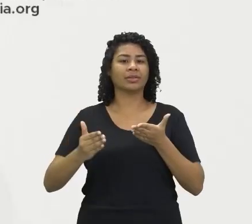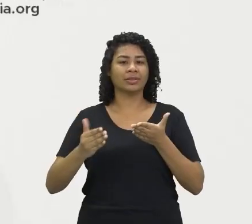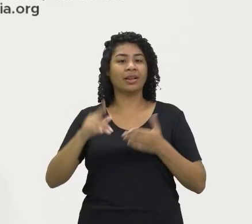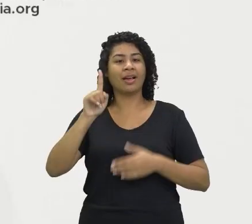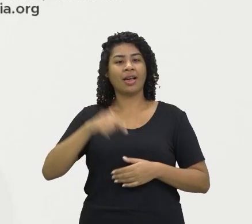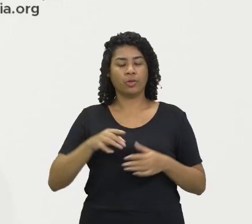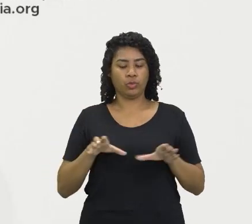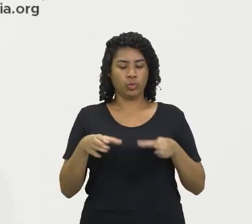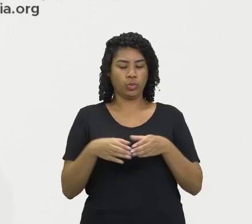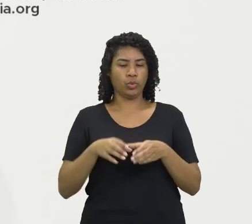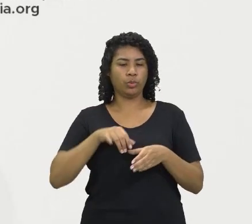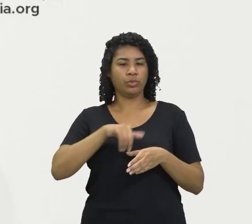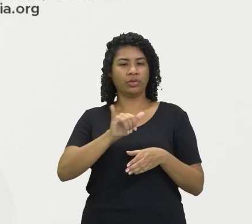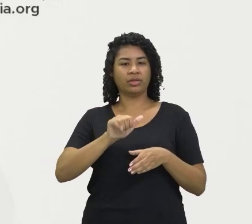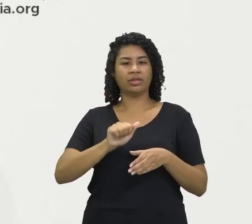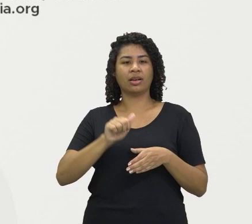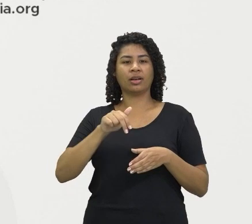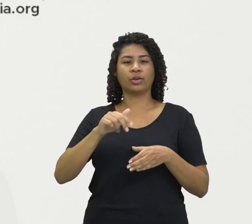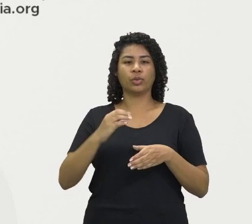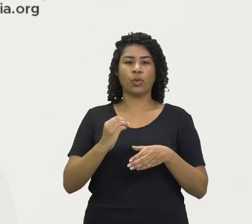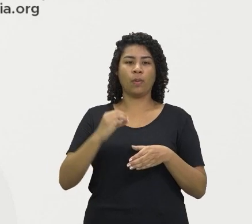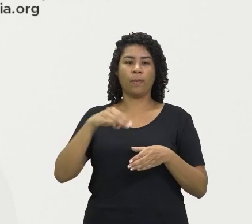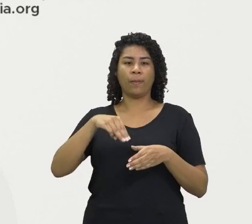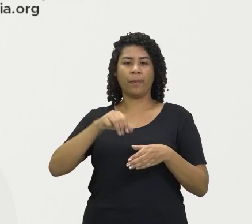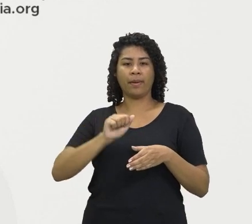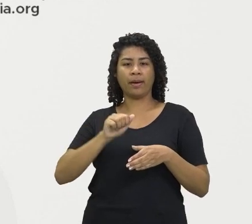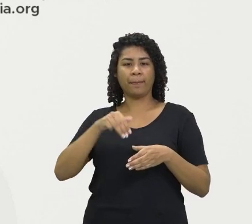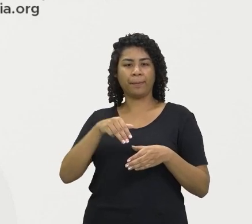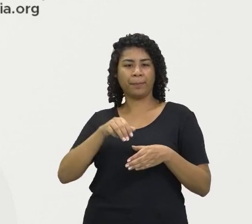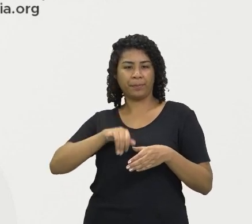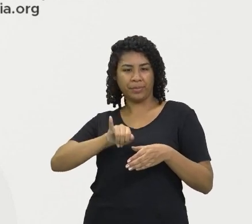Yanomamis. Vamos lá então? Na maloca